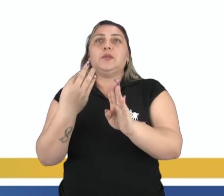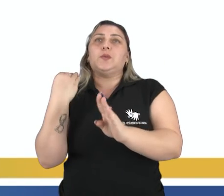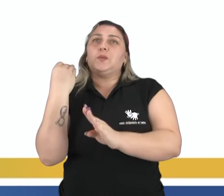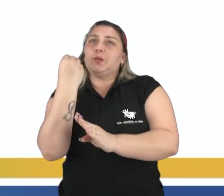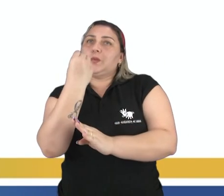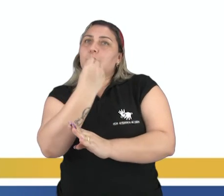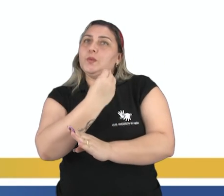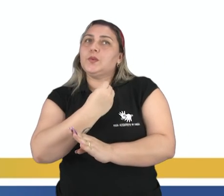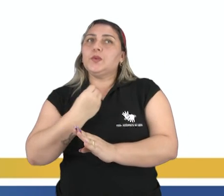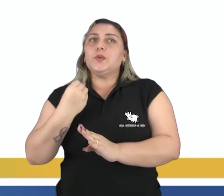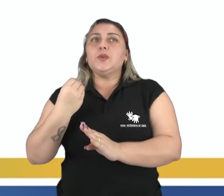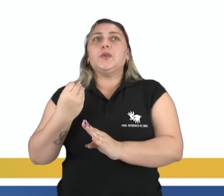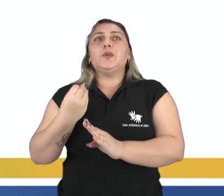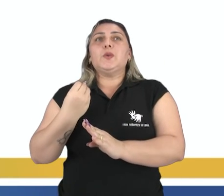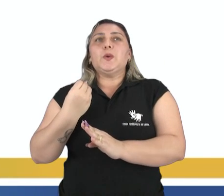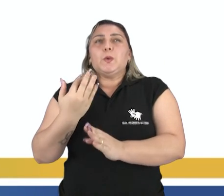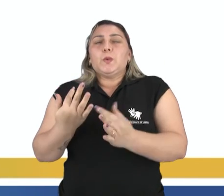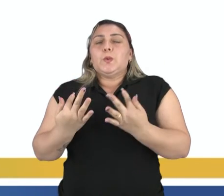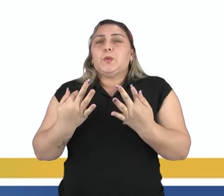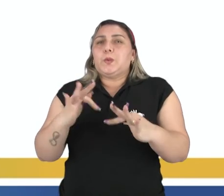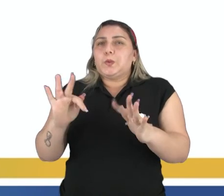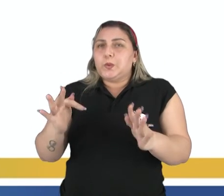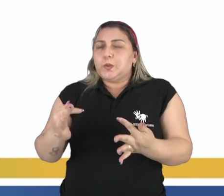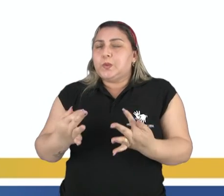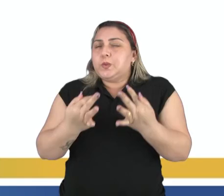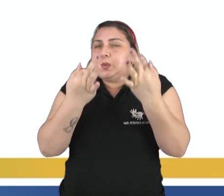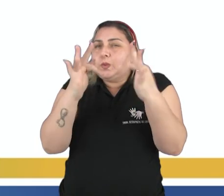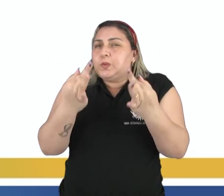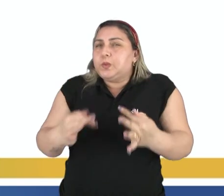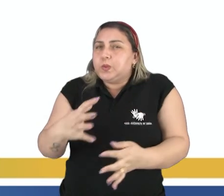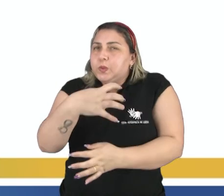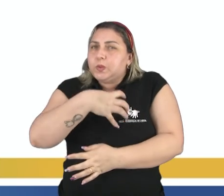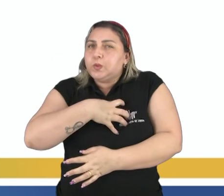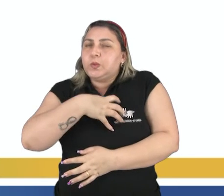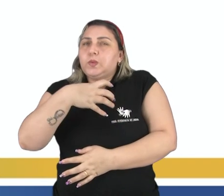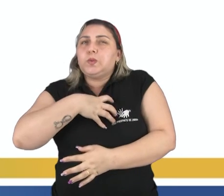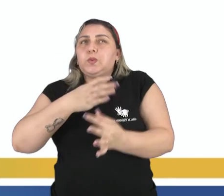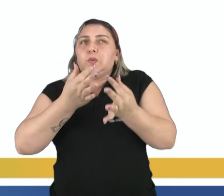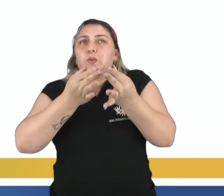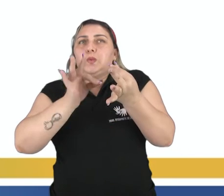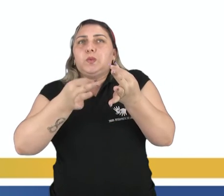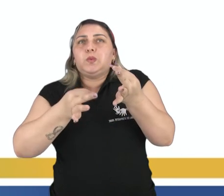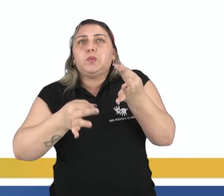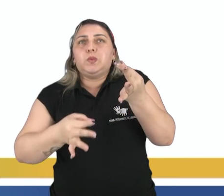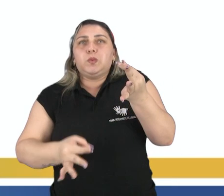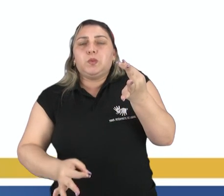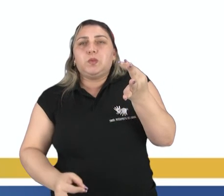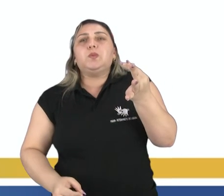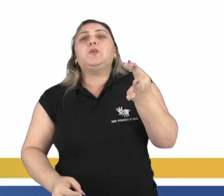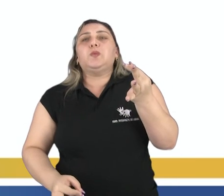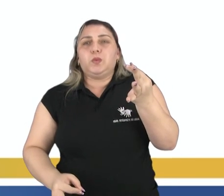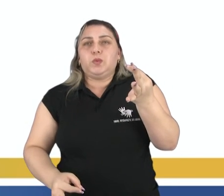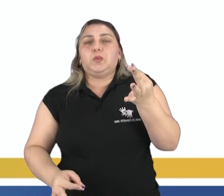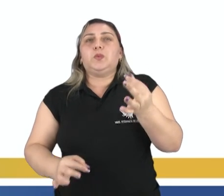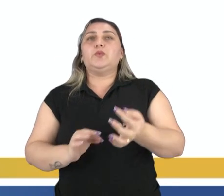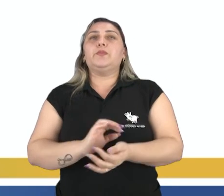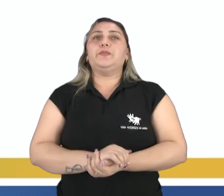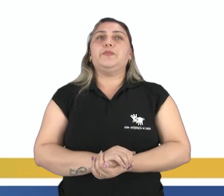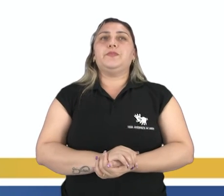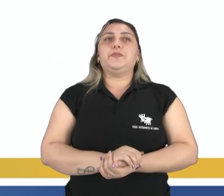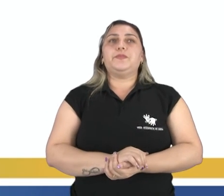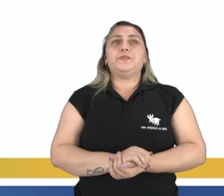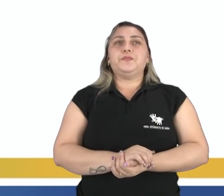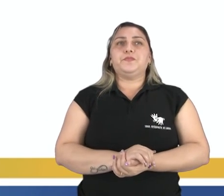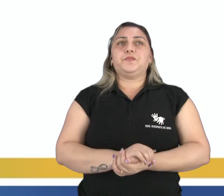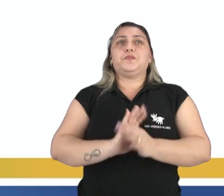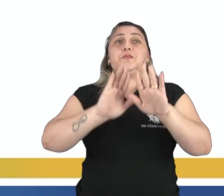saboreou tranquilo essa explosão de dor moral que foi longa, muito longa, deliciosamente longa.